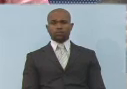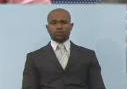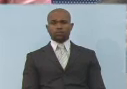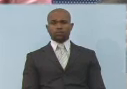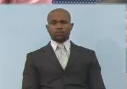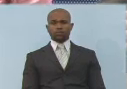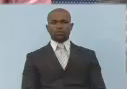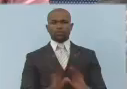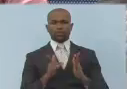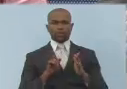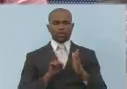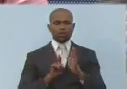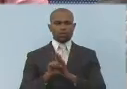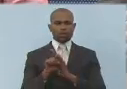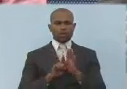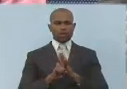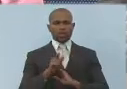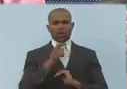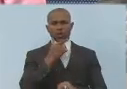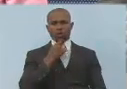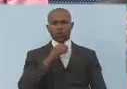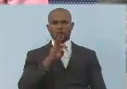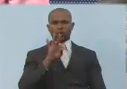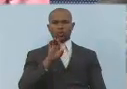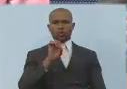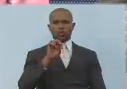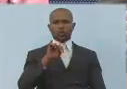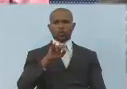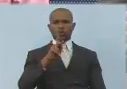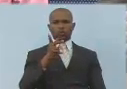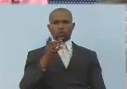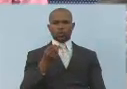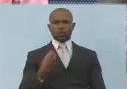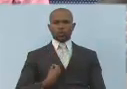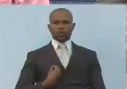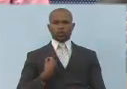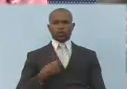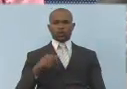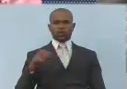o questionamento que o Toninho... Obrigado, Toninho, pela sua presença.